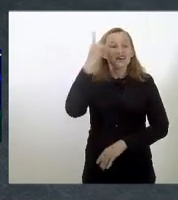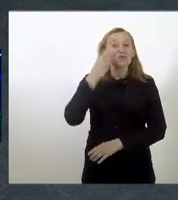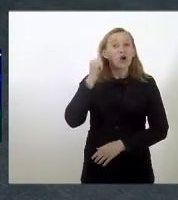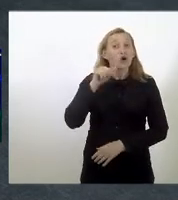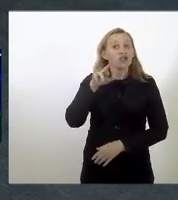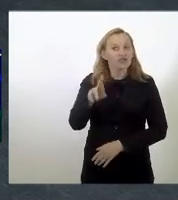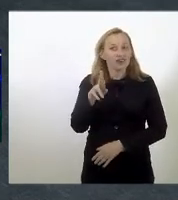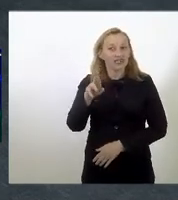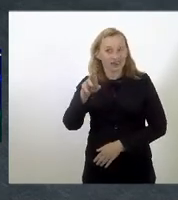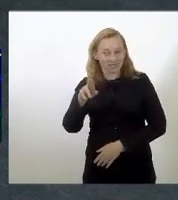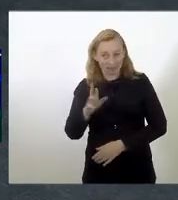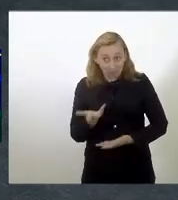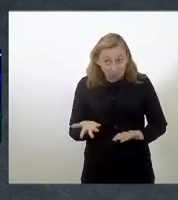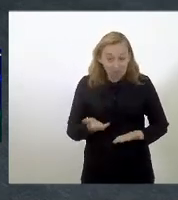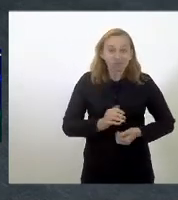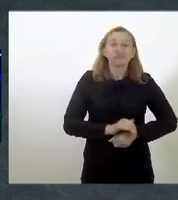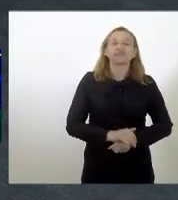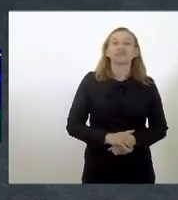Reis.